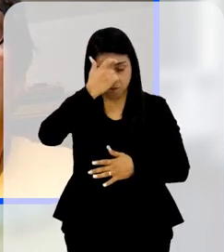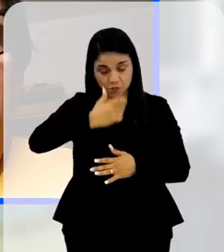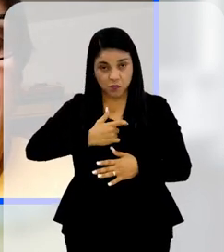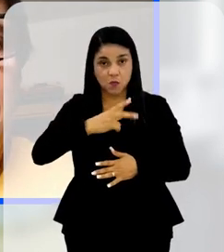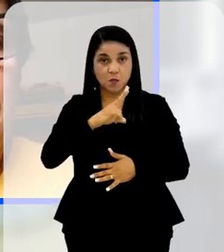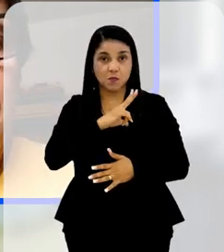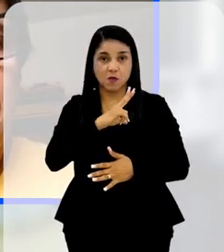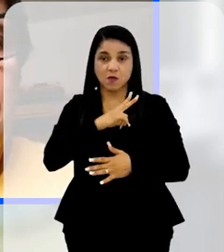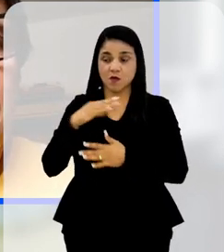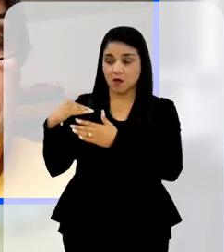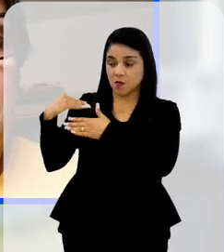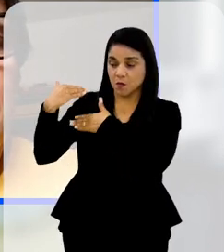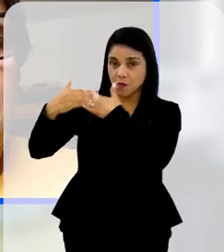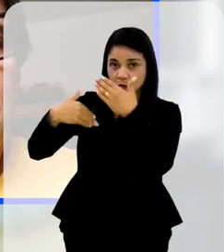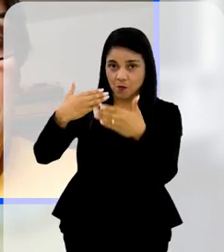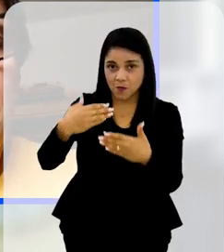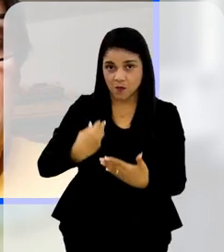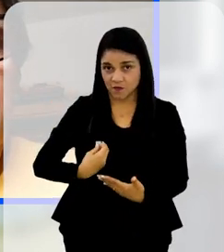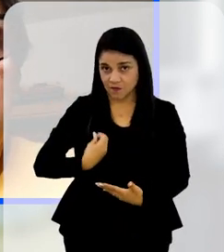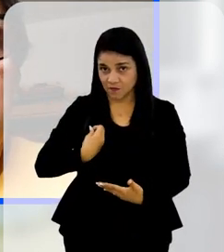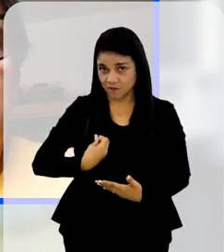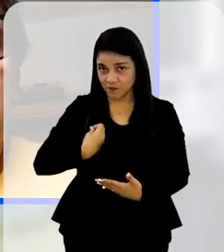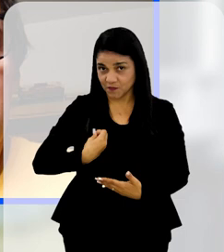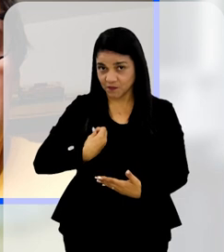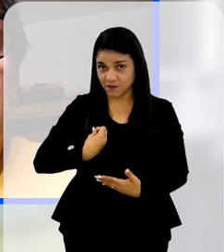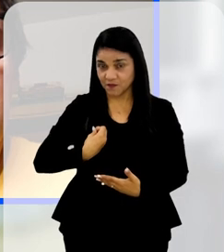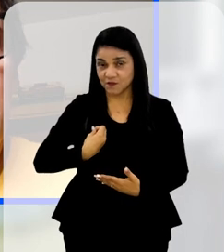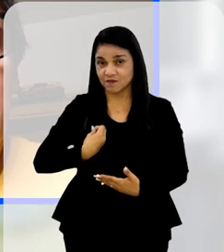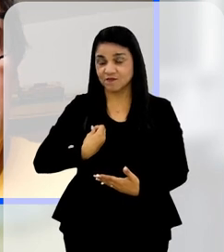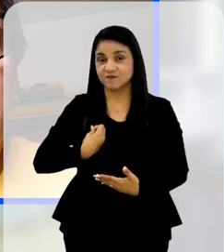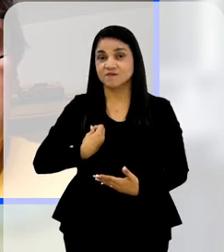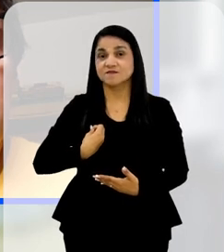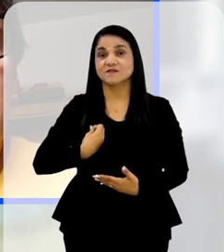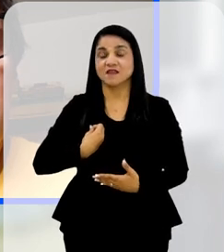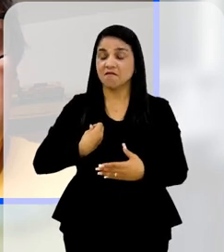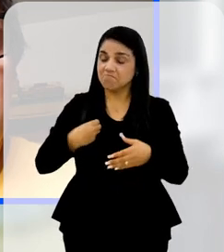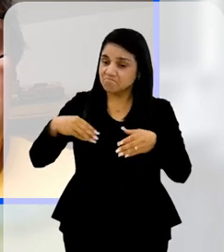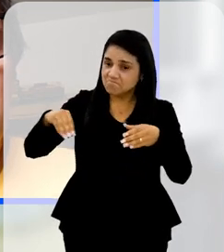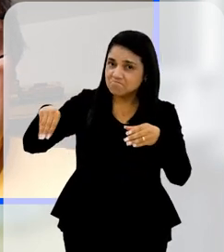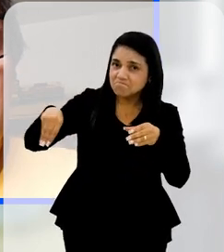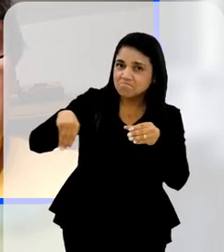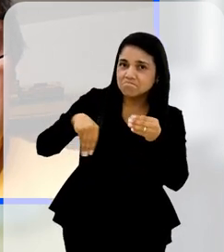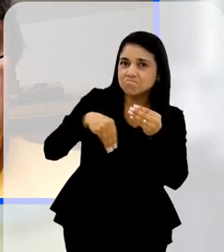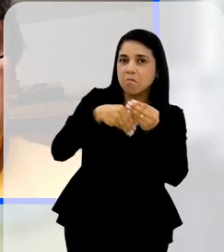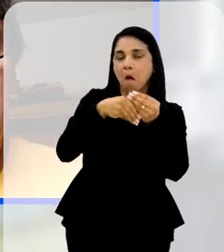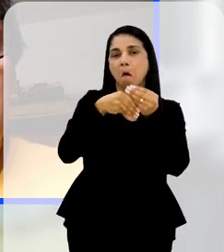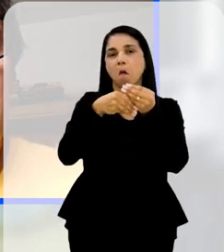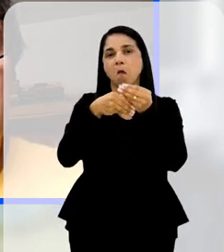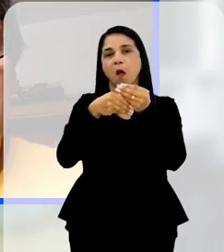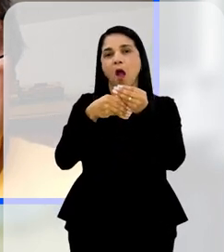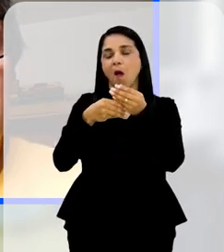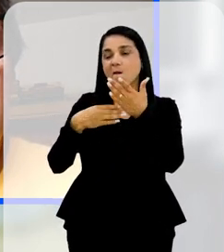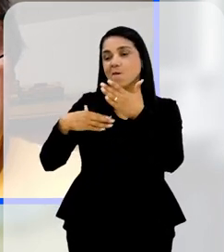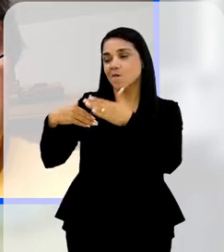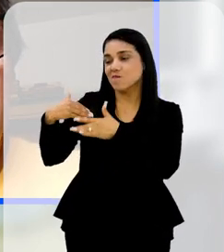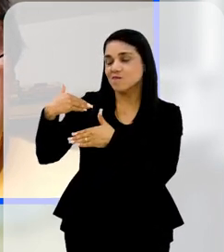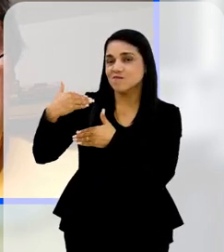é parte integrante desse processo a partir do momento em que eu entrei para a Faculdade de Medicina